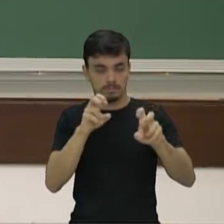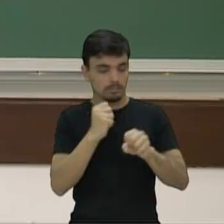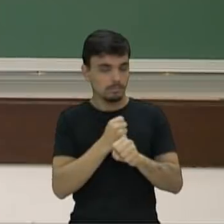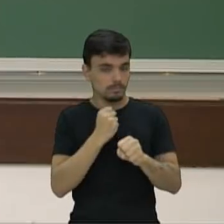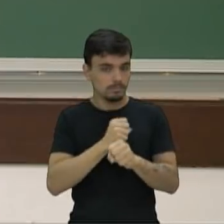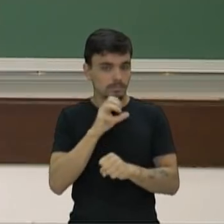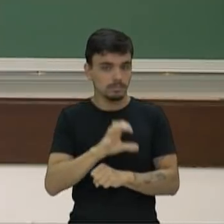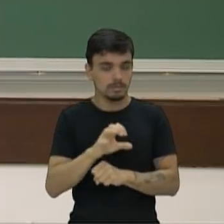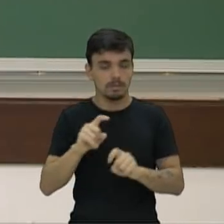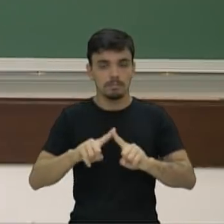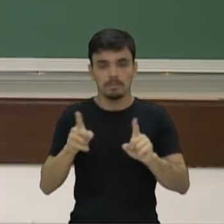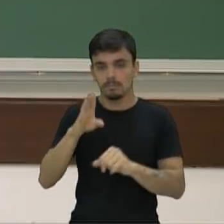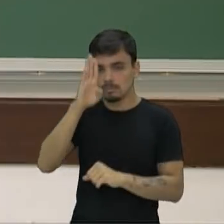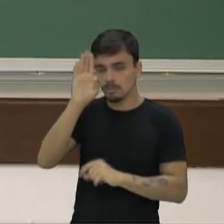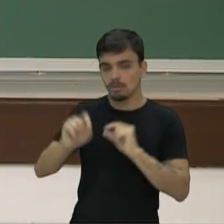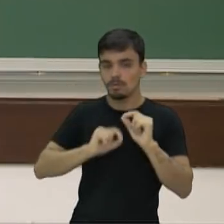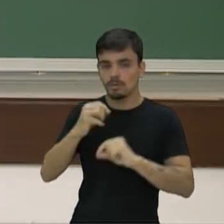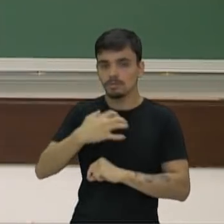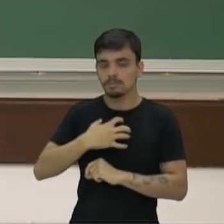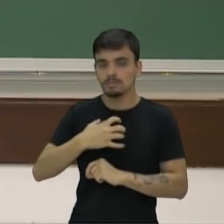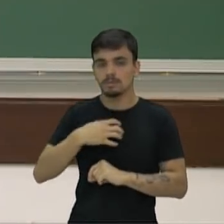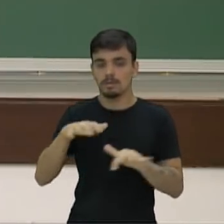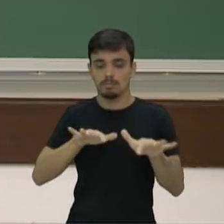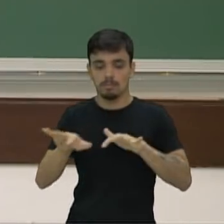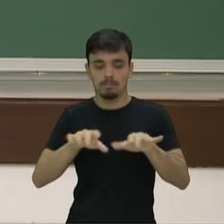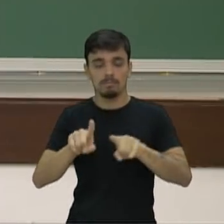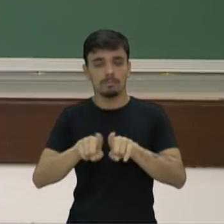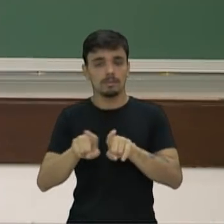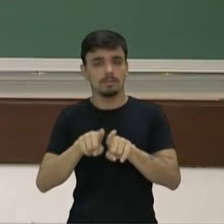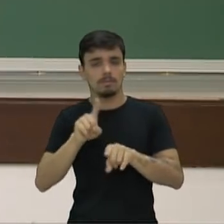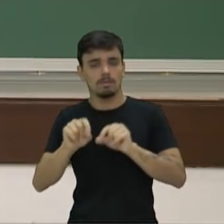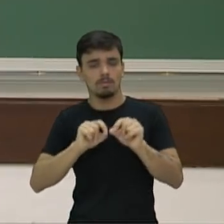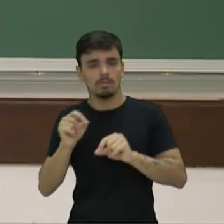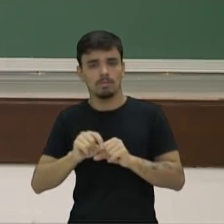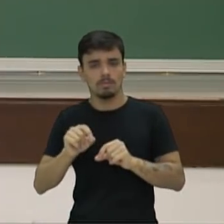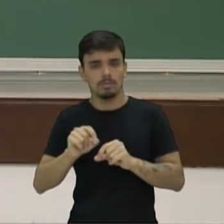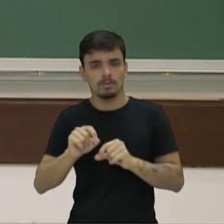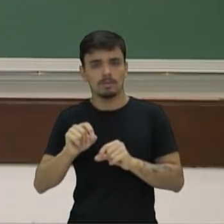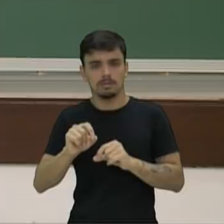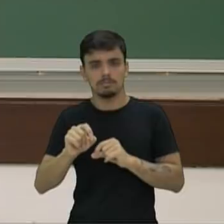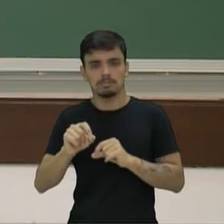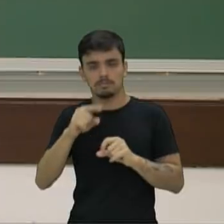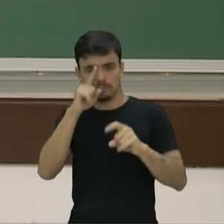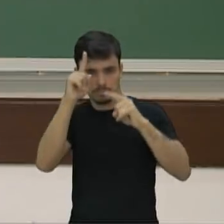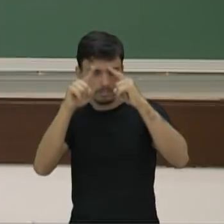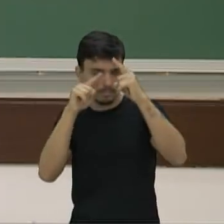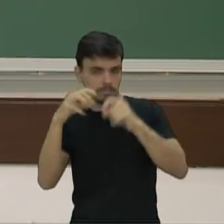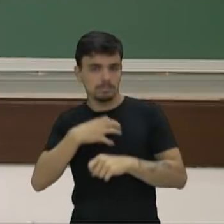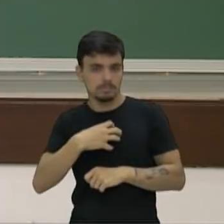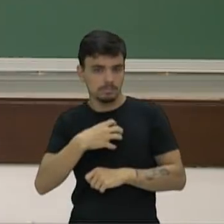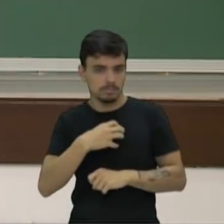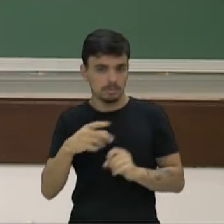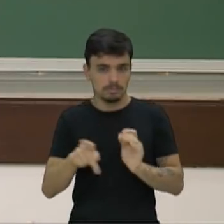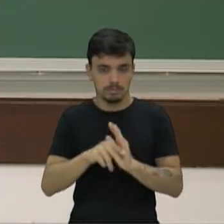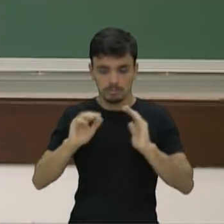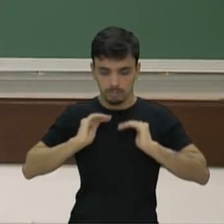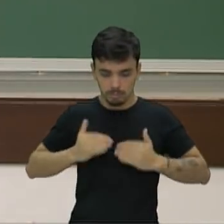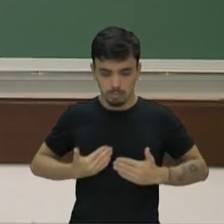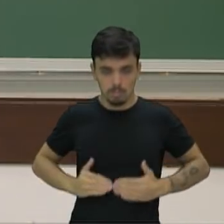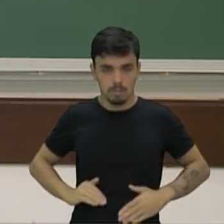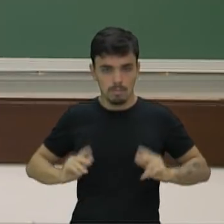mas principalmente a sensação de movimento e a ideia também de enfatizar, né, o corpo humano. Olha aqui, você